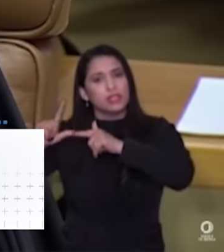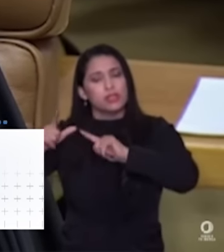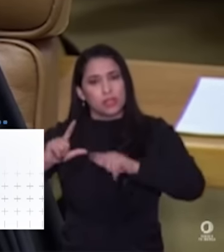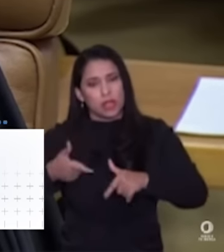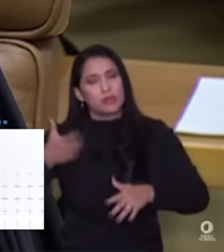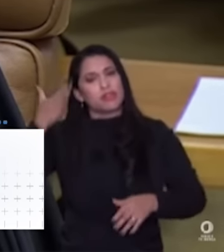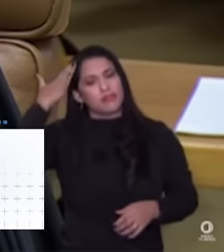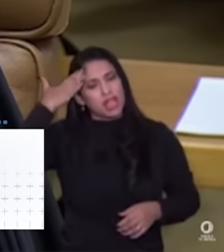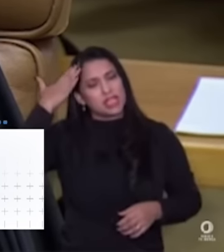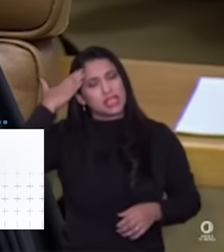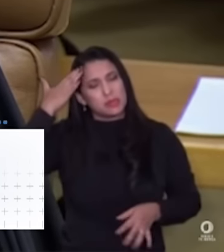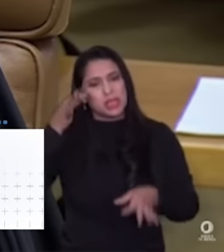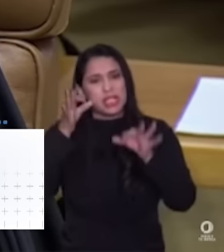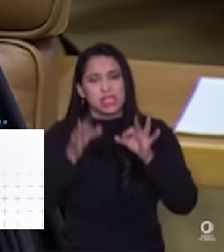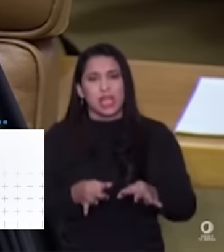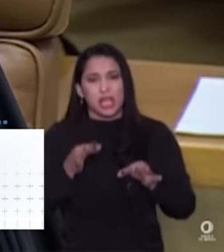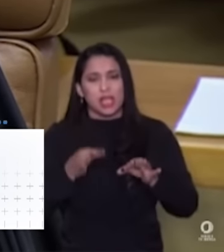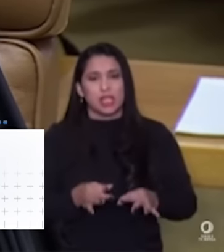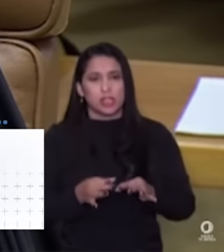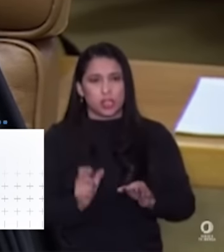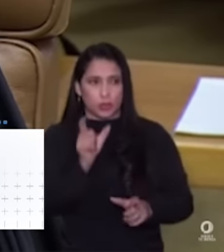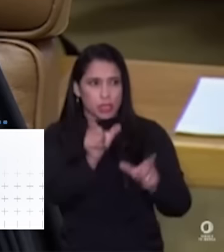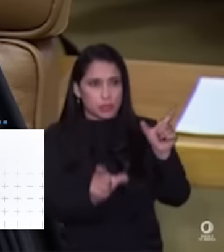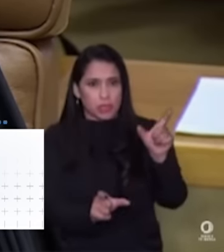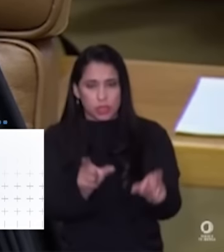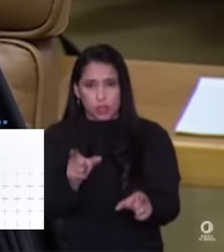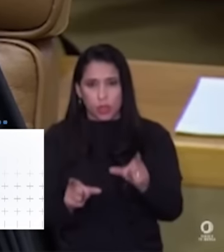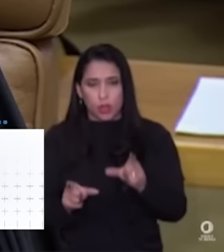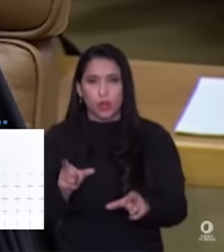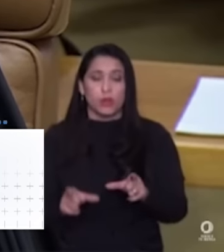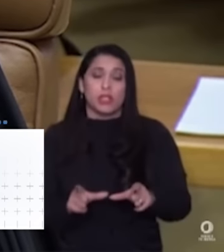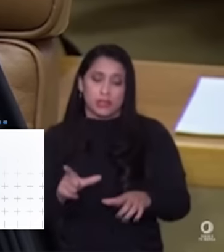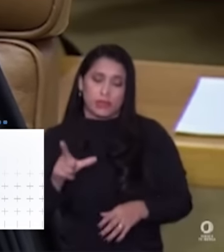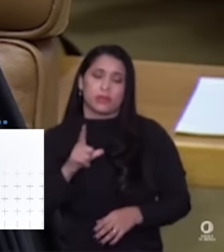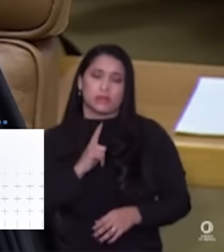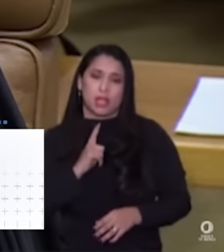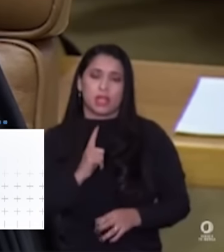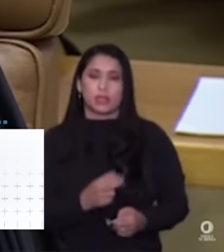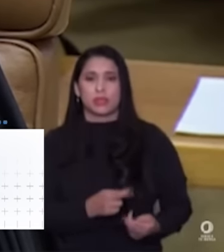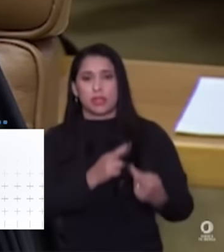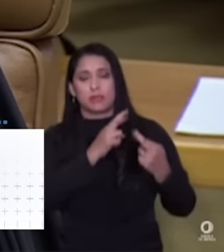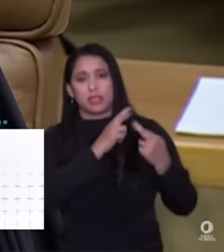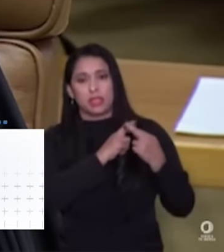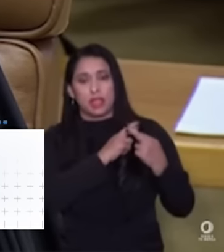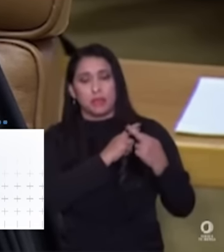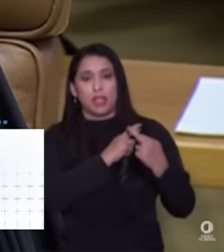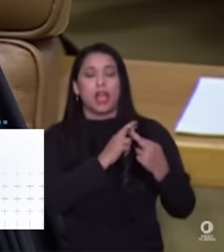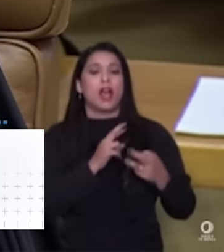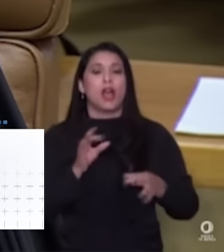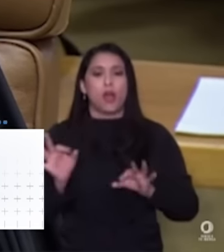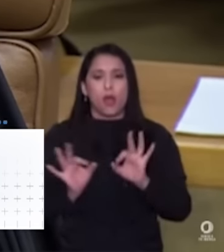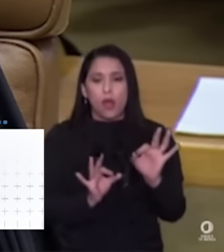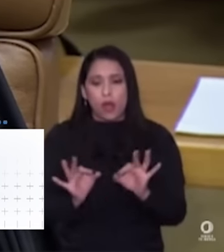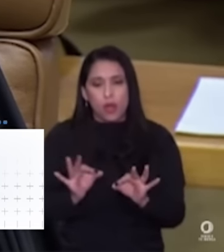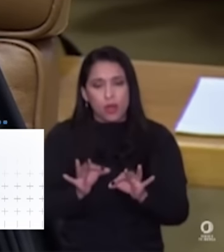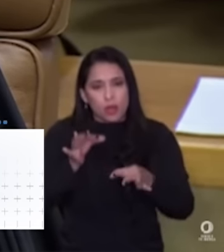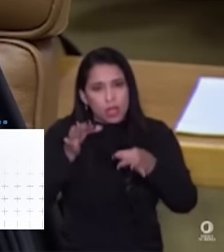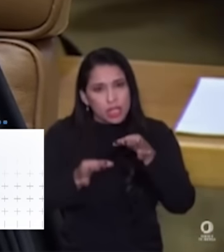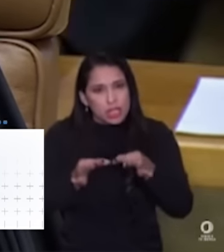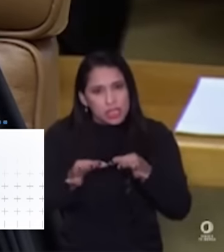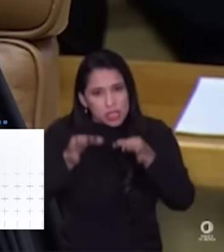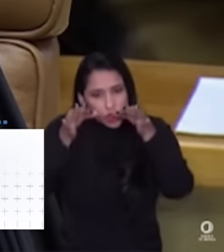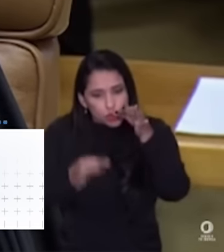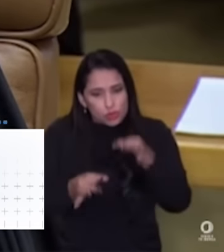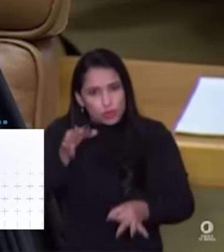saberá impor a cada um dos envolvidos a devida responsabilização, aplicando a ordem jurídica de forma proporcional e